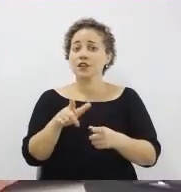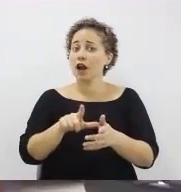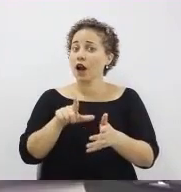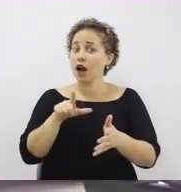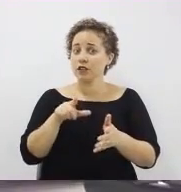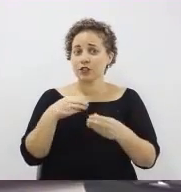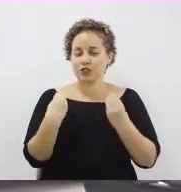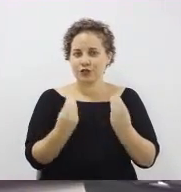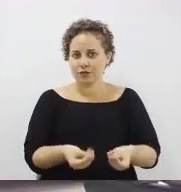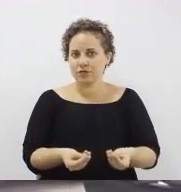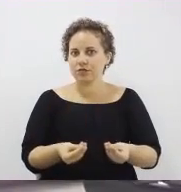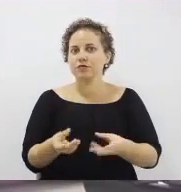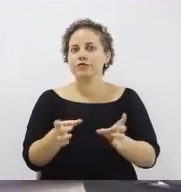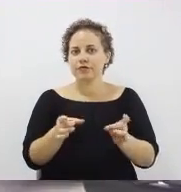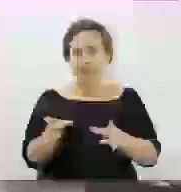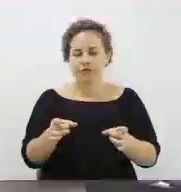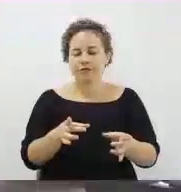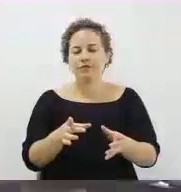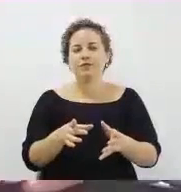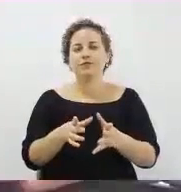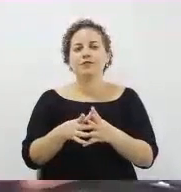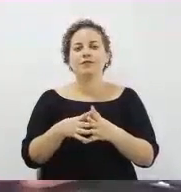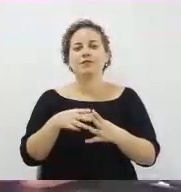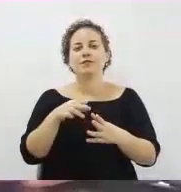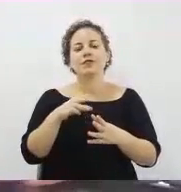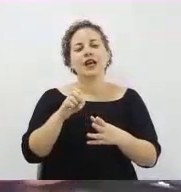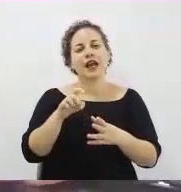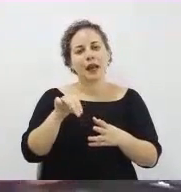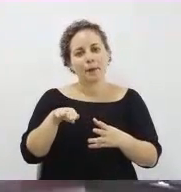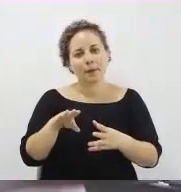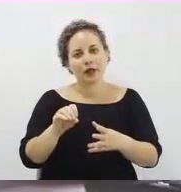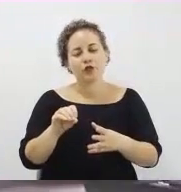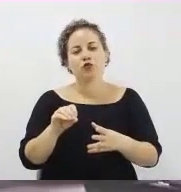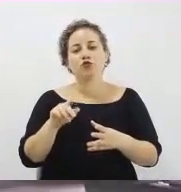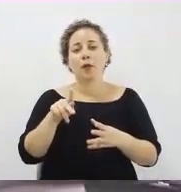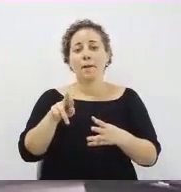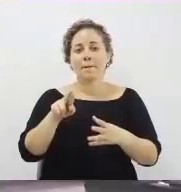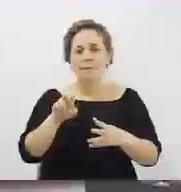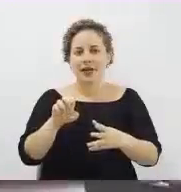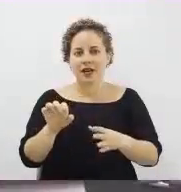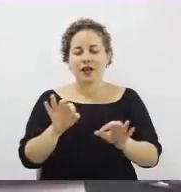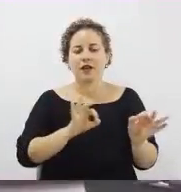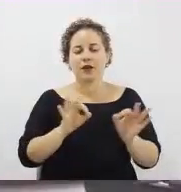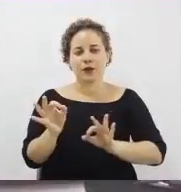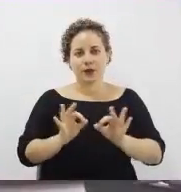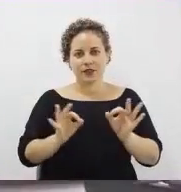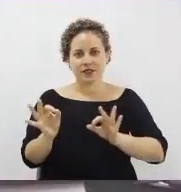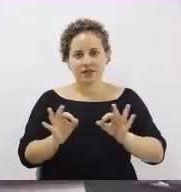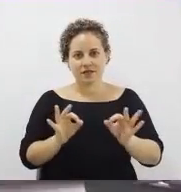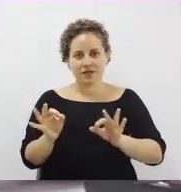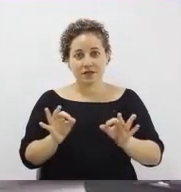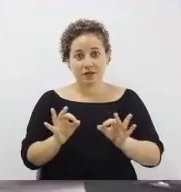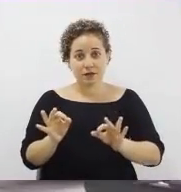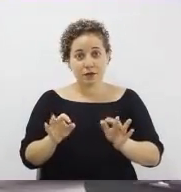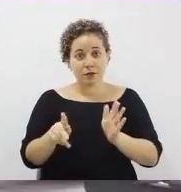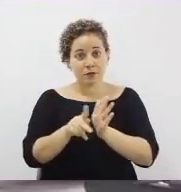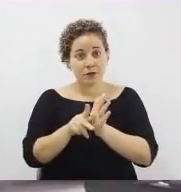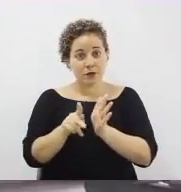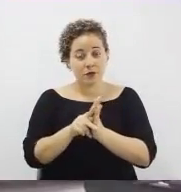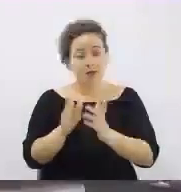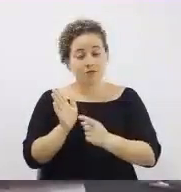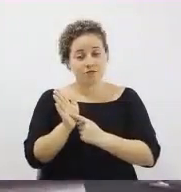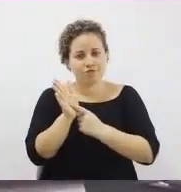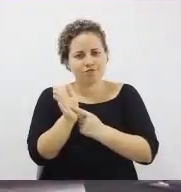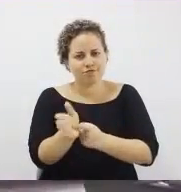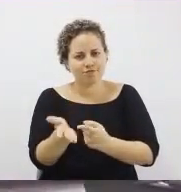fornecimento. Podem ser citados como elementos de pré-transação a estrutura organizacional que vai ser